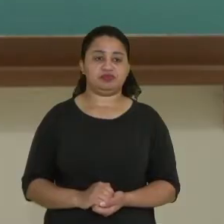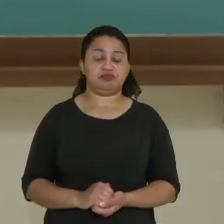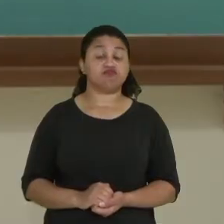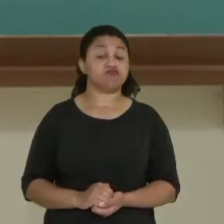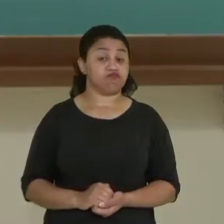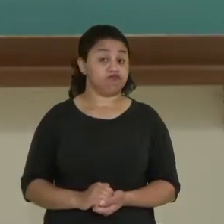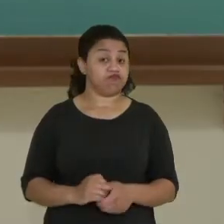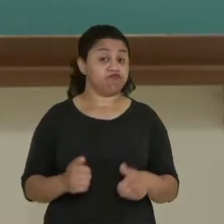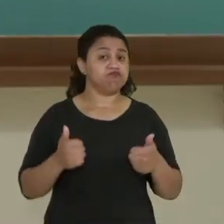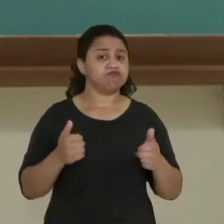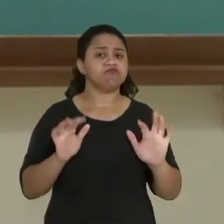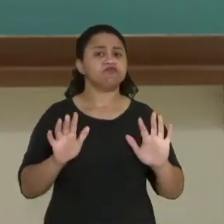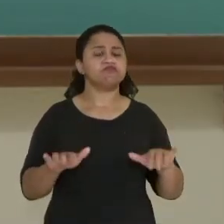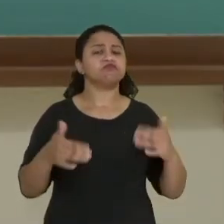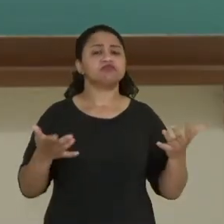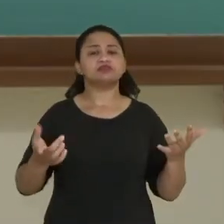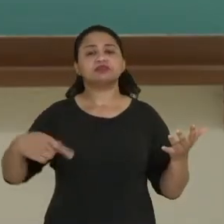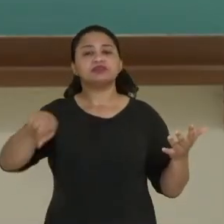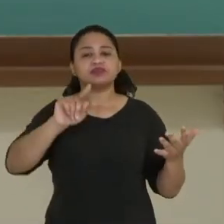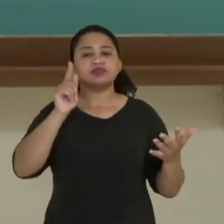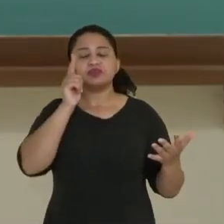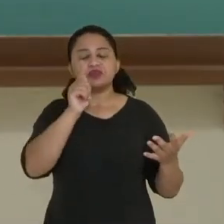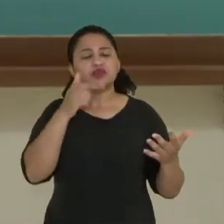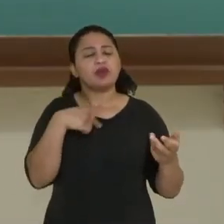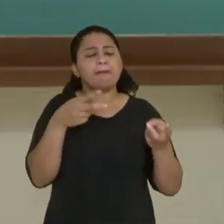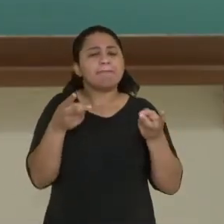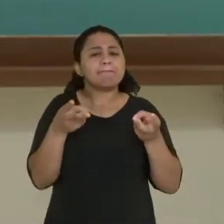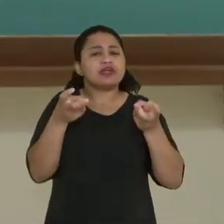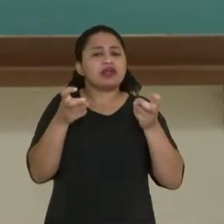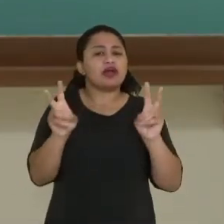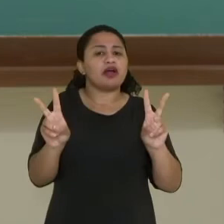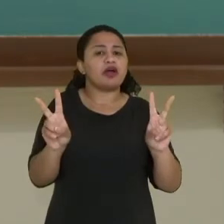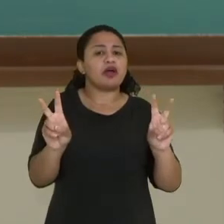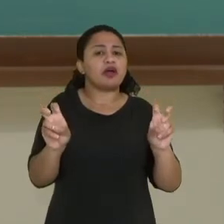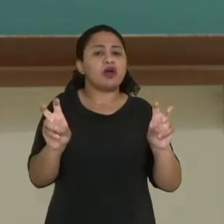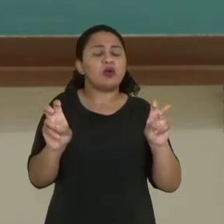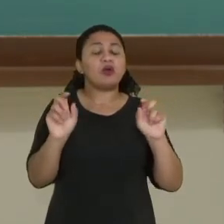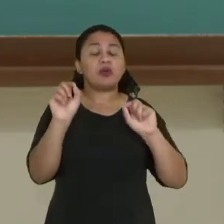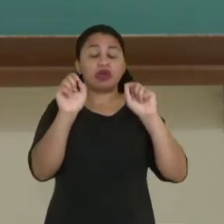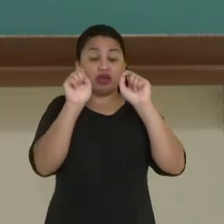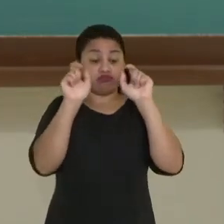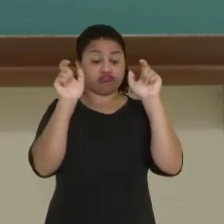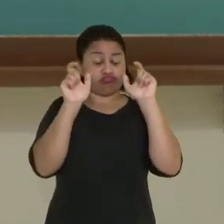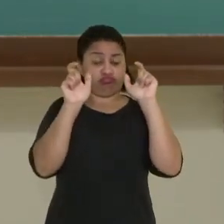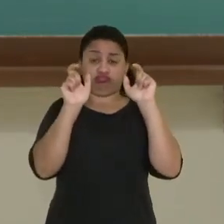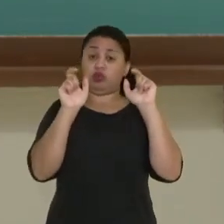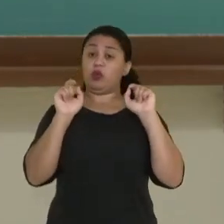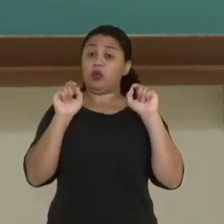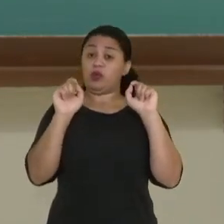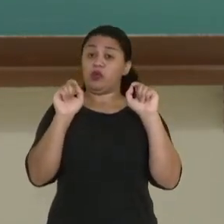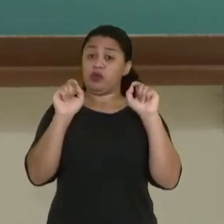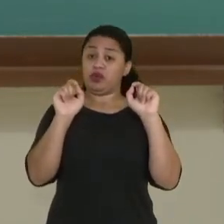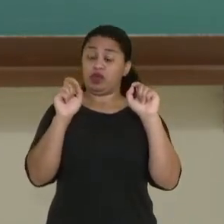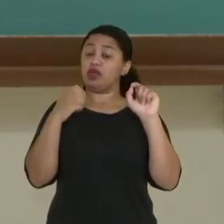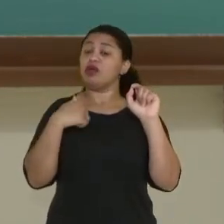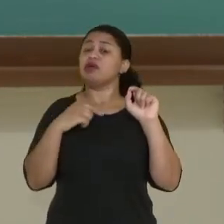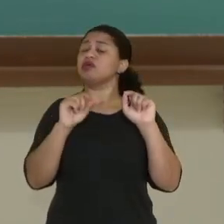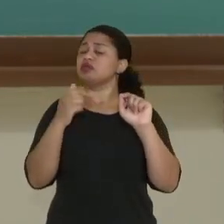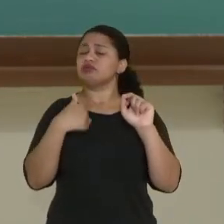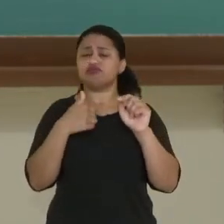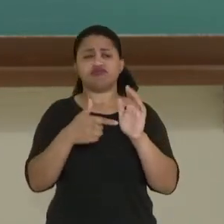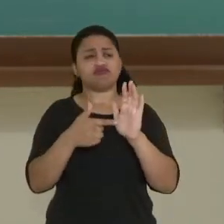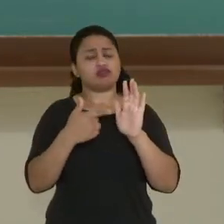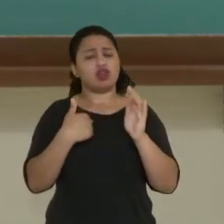Joia! E aí, você conseguiu então identificar no título o que mais chama a atenção, né? Qual é o elemento, né?